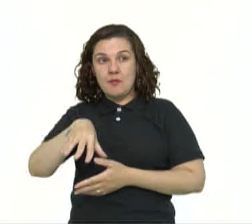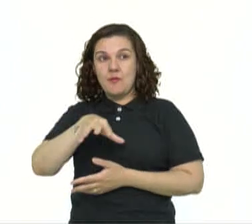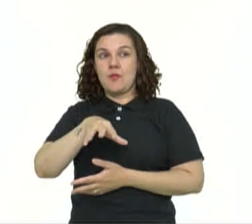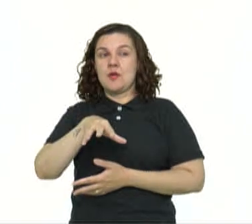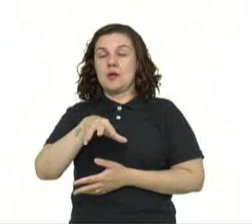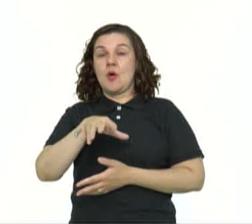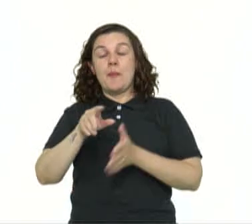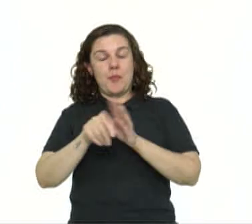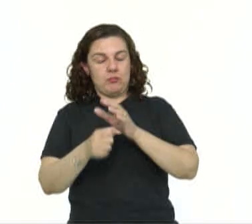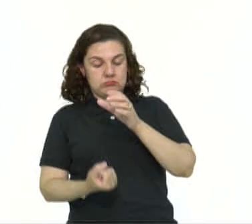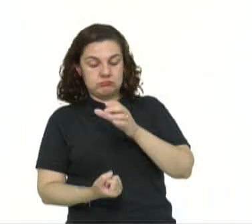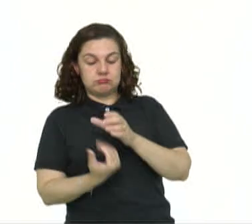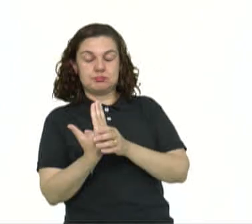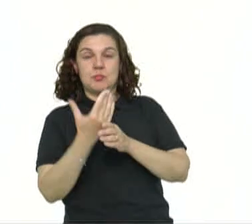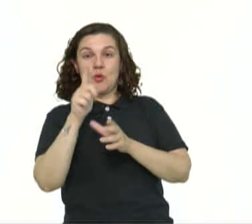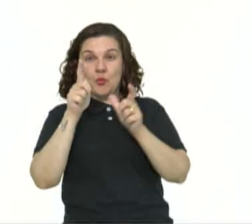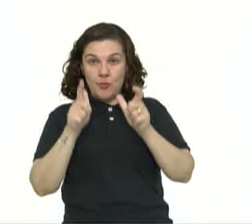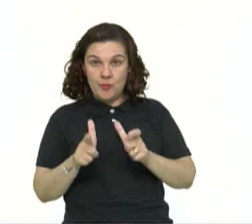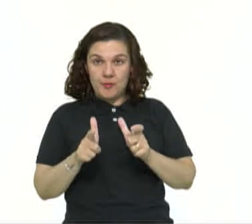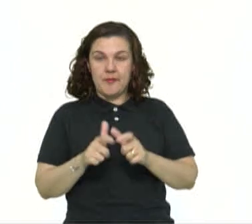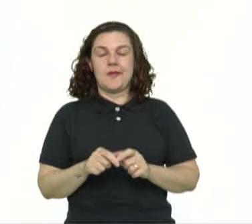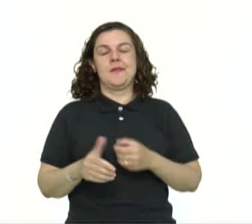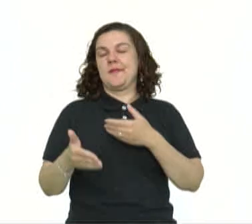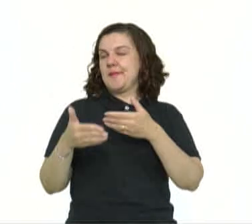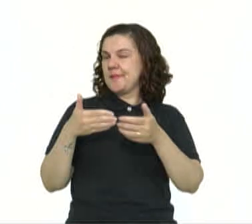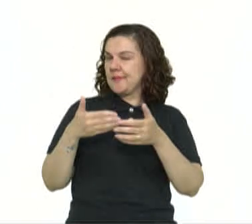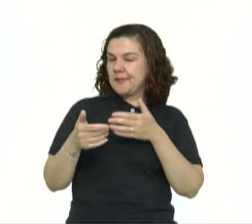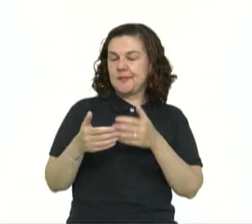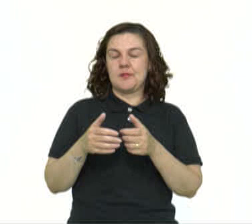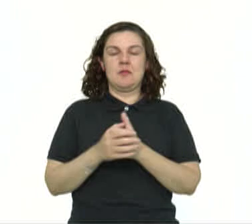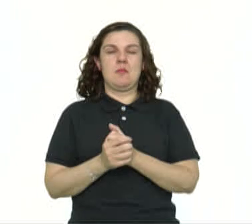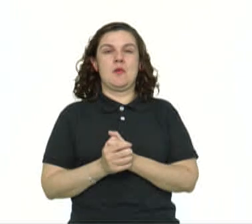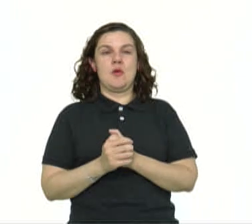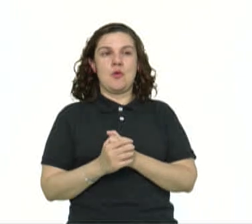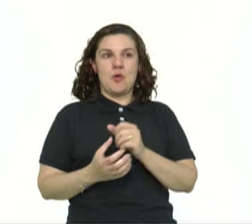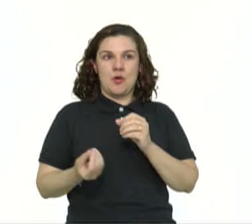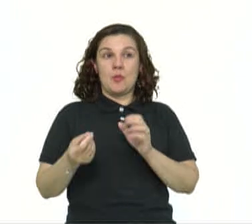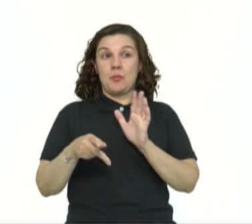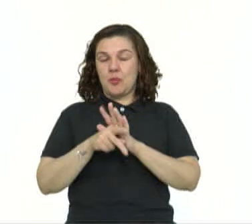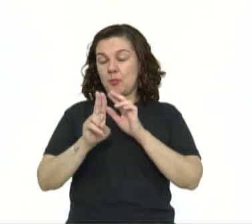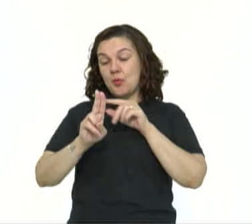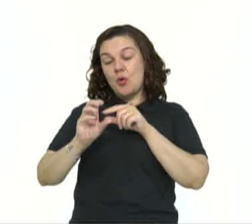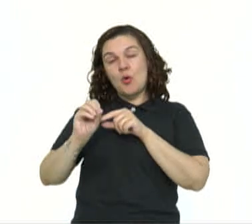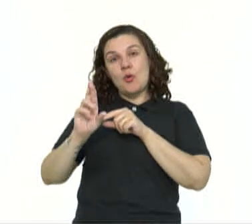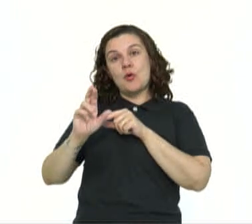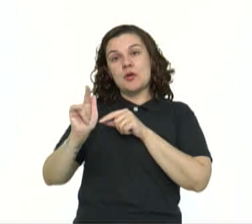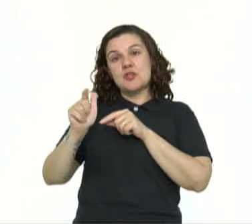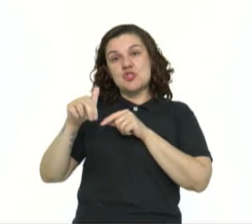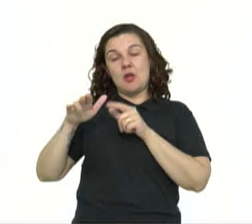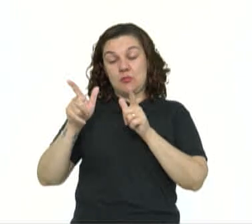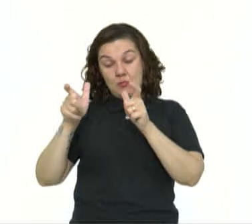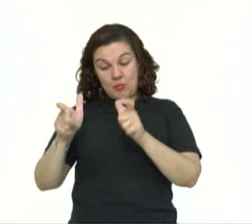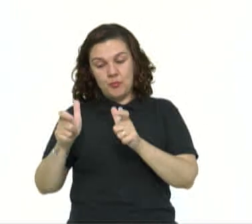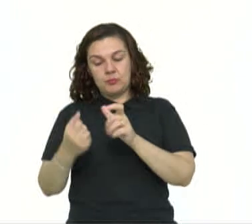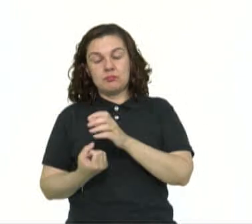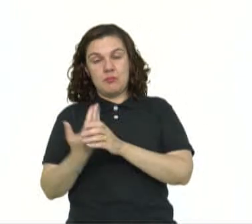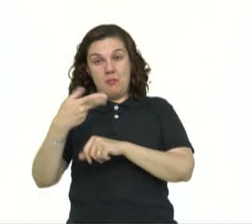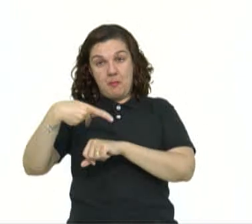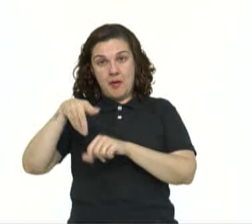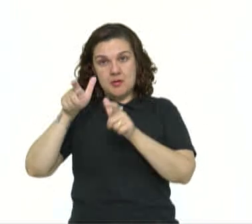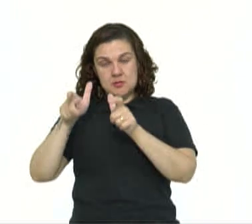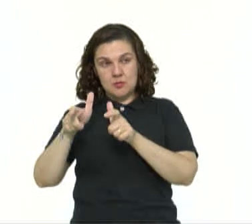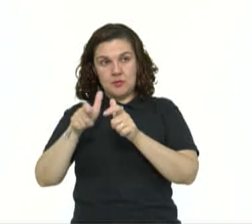são originários e nativos, os originários determinado país e local, e